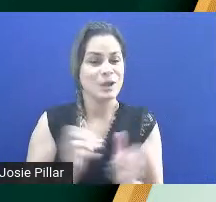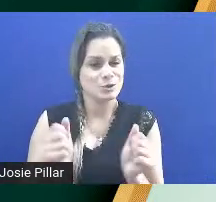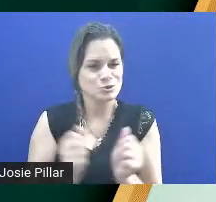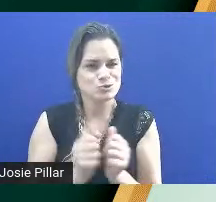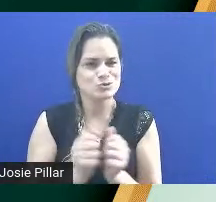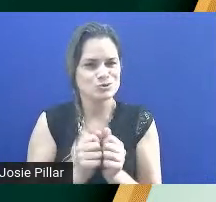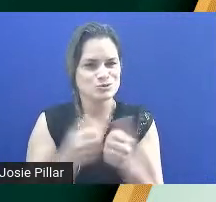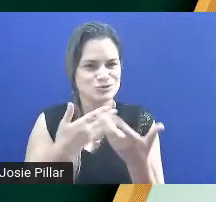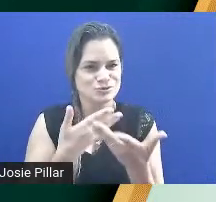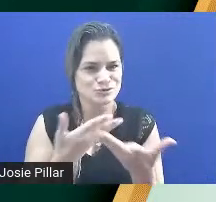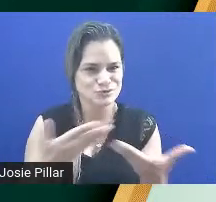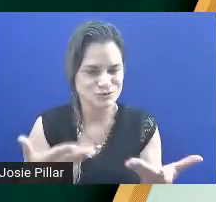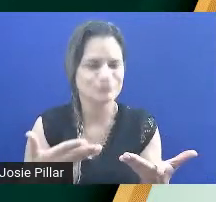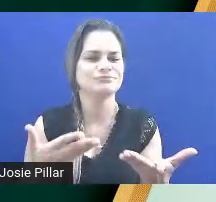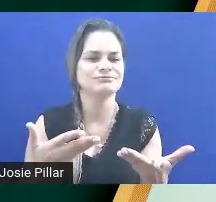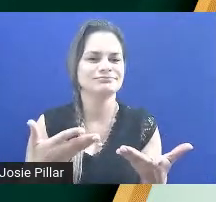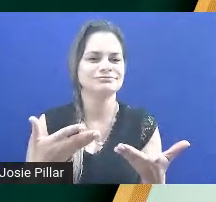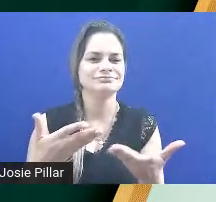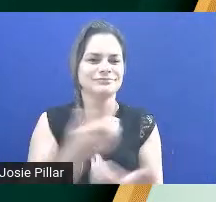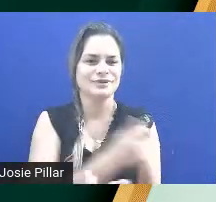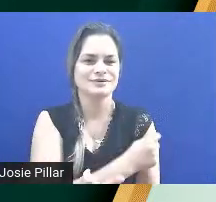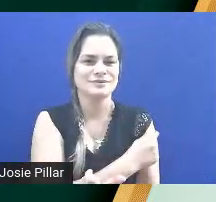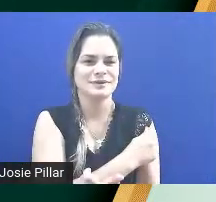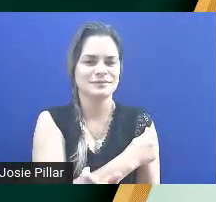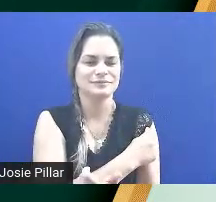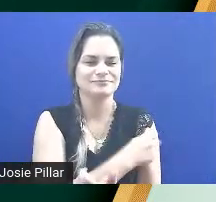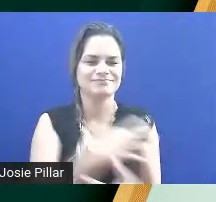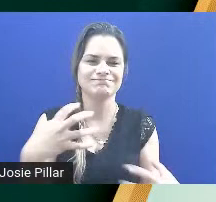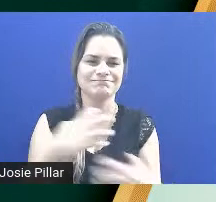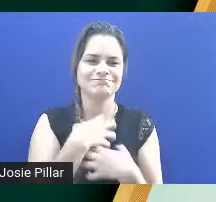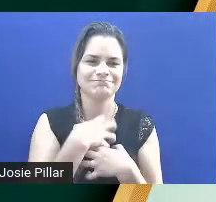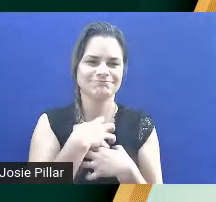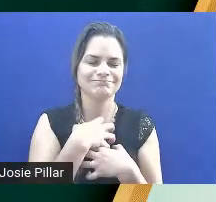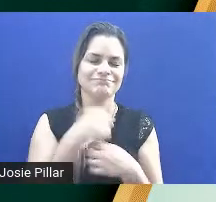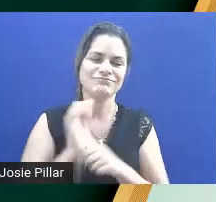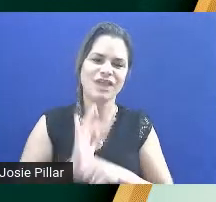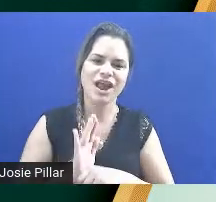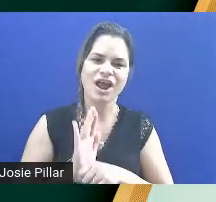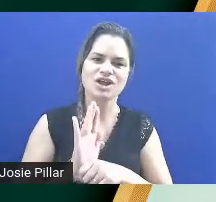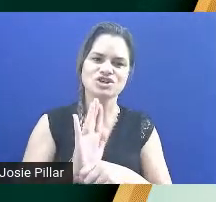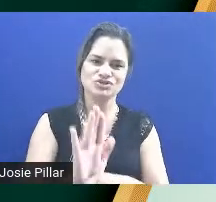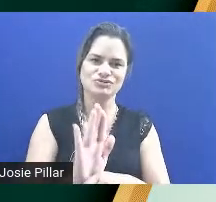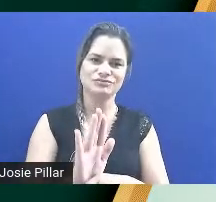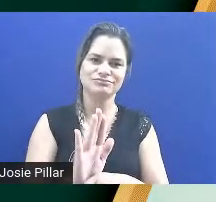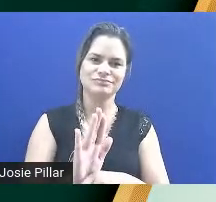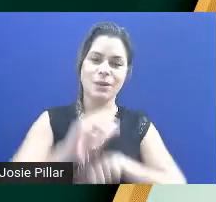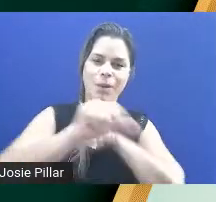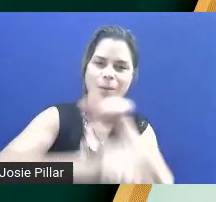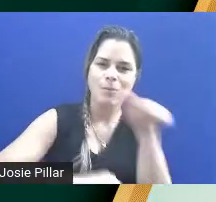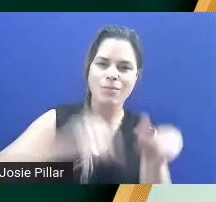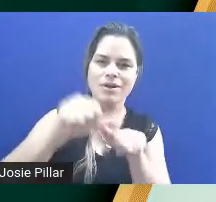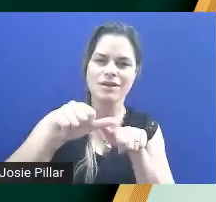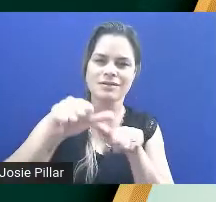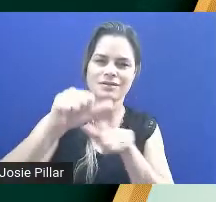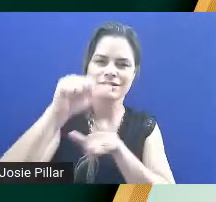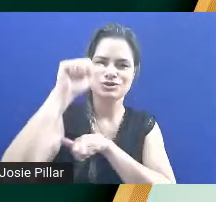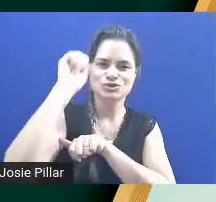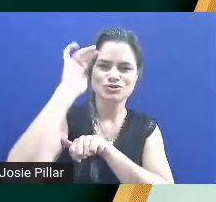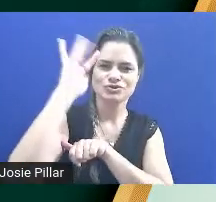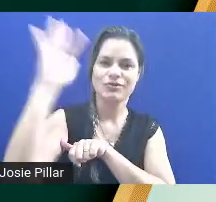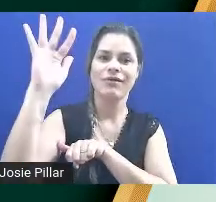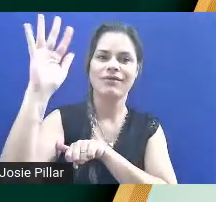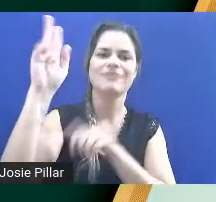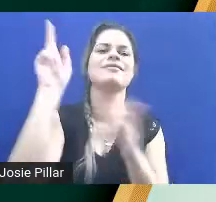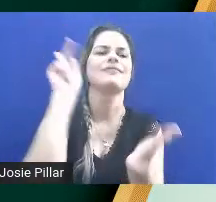esses nobres sentimentos, na certeza de ter contribuído com a transformação de sonhos em realidades e do